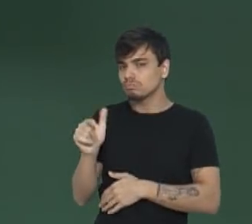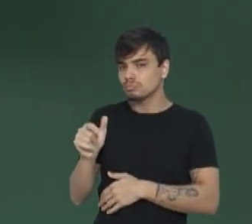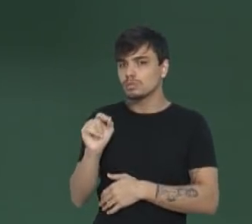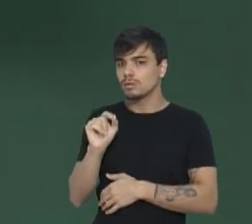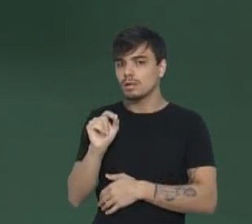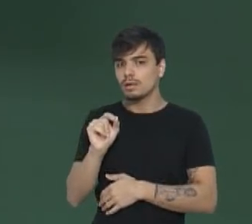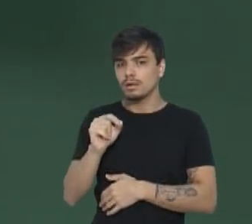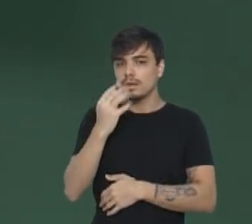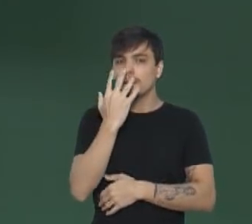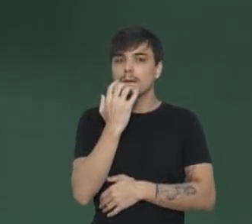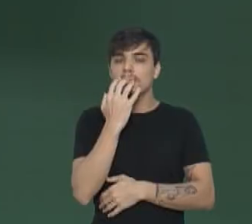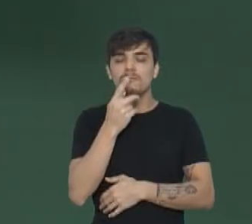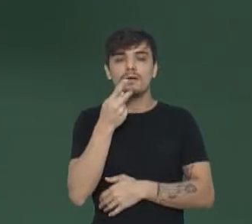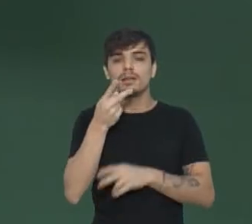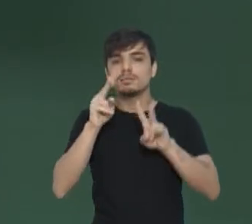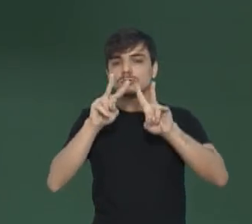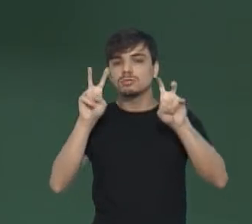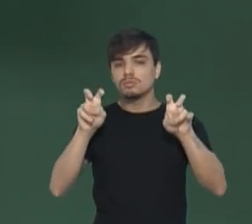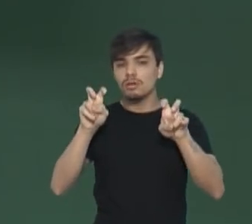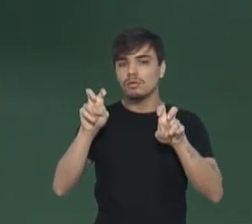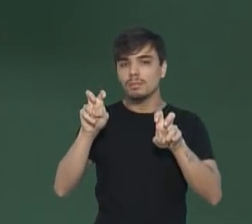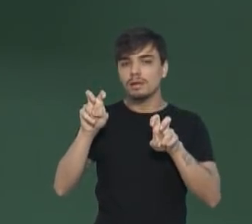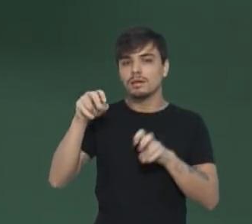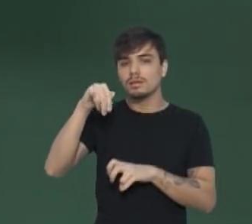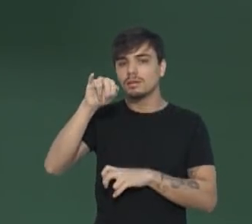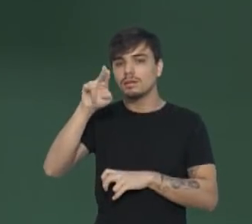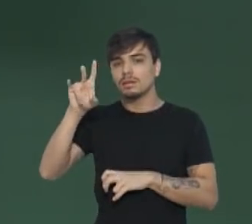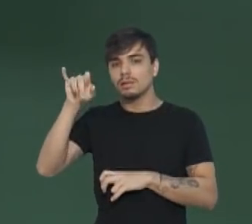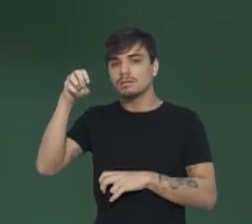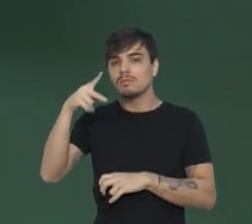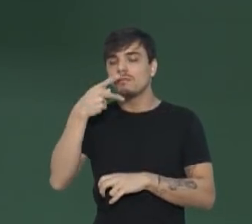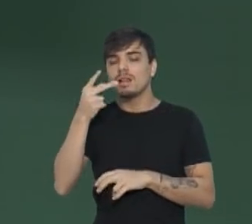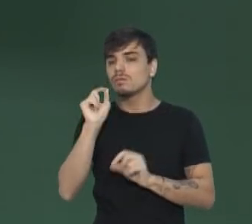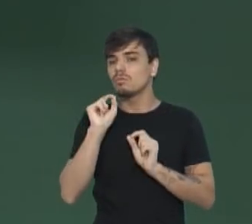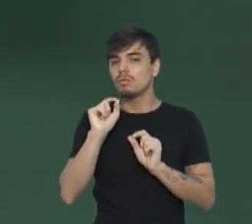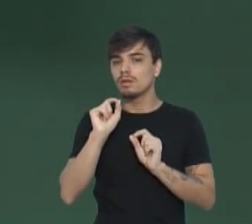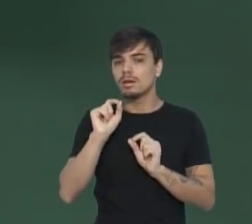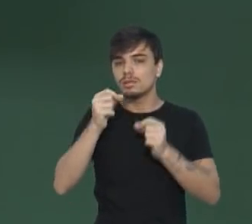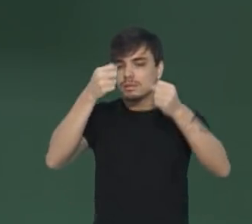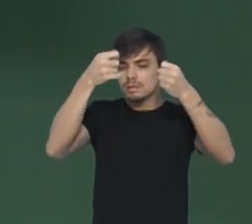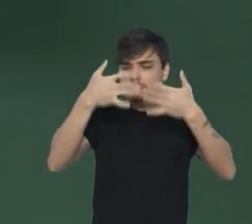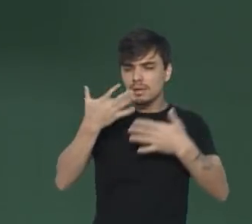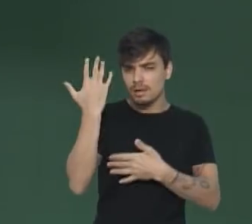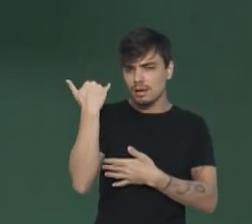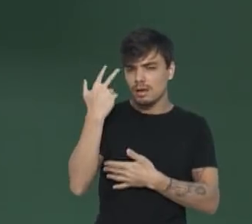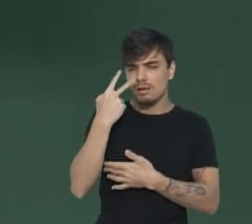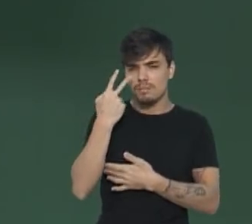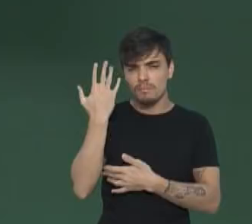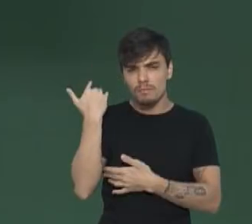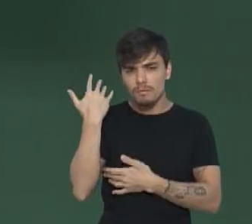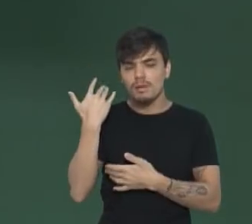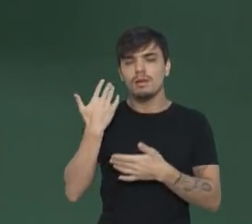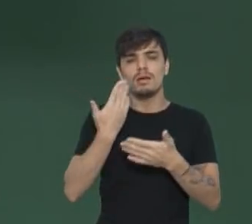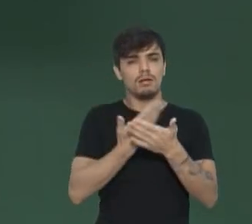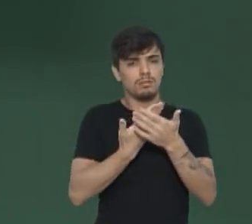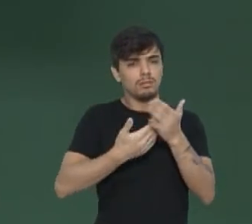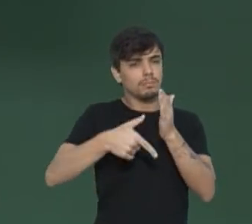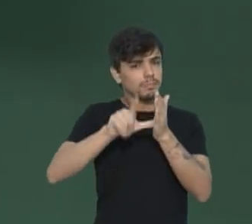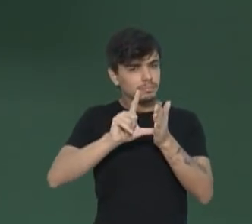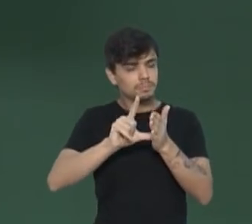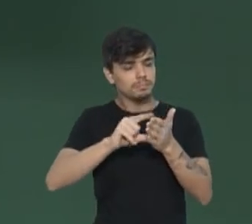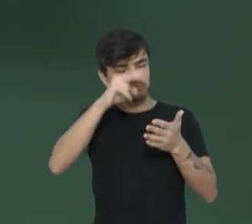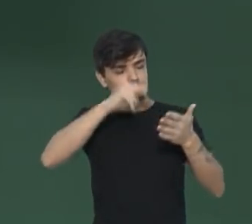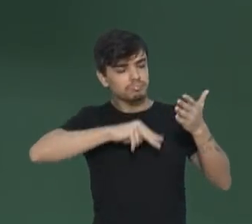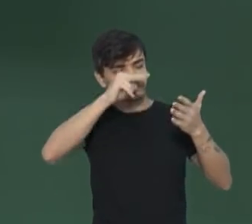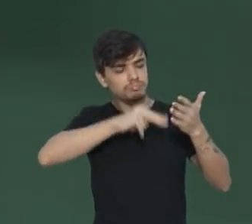fala do niilismo, ele está se referindo ao quê? Dê uma retomada lá nas anotações das aulas anteriores, Volte lá, recapitule algumas coisinhas que a